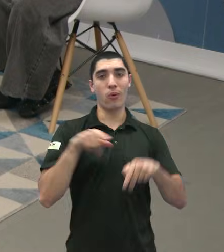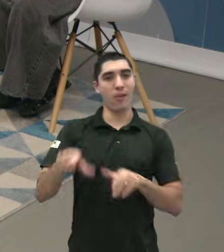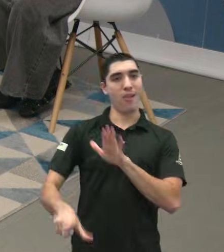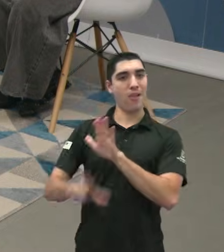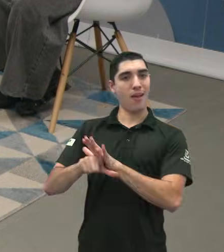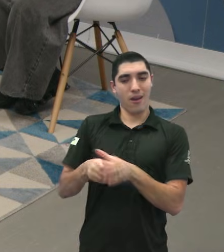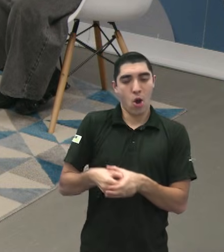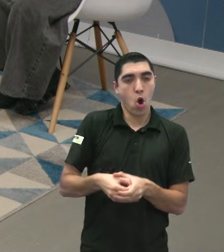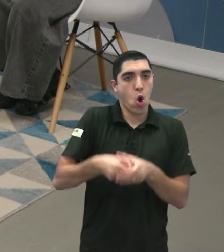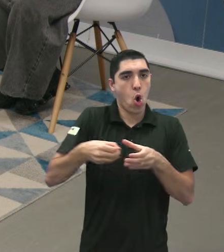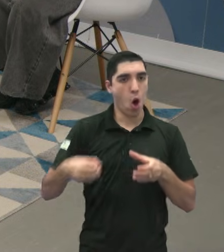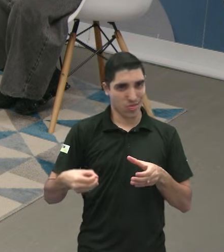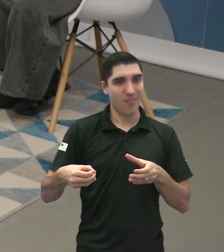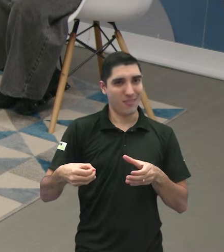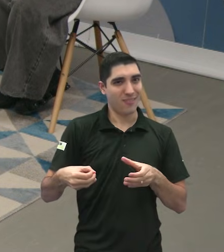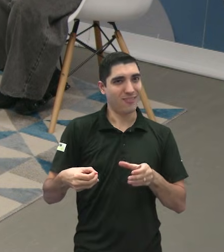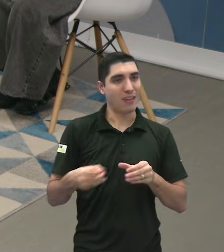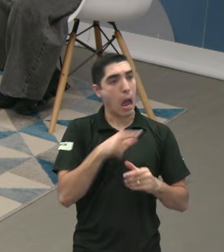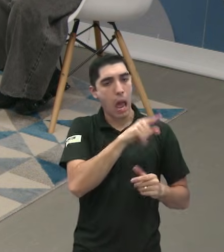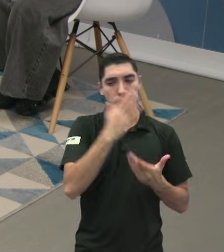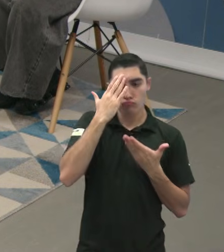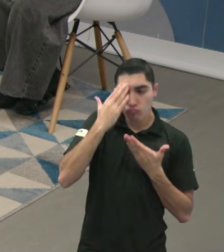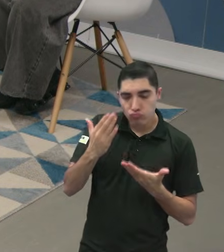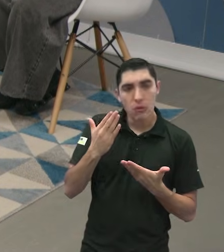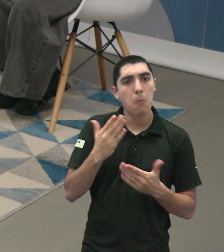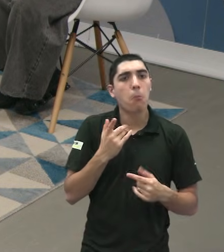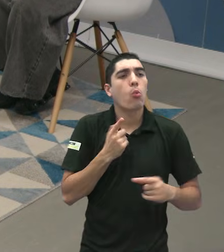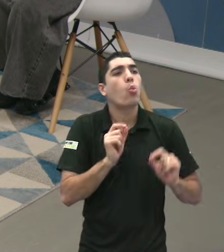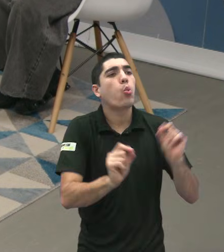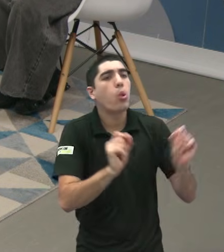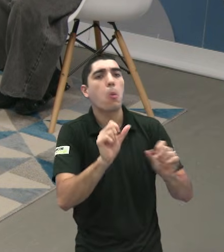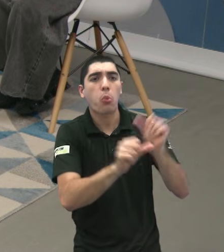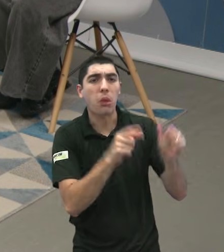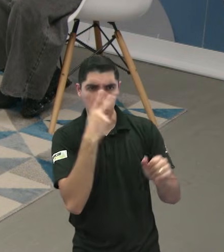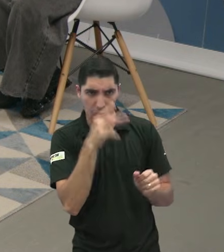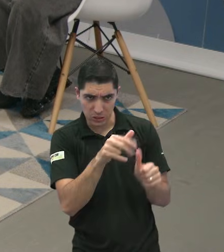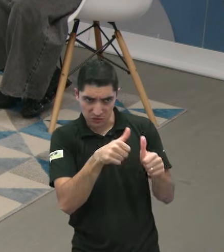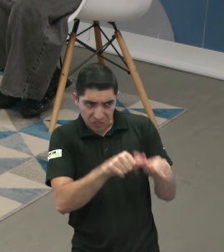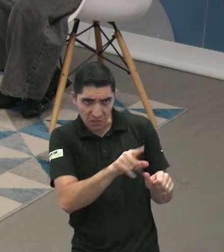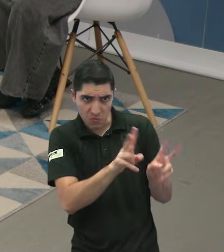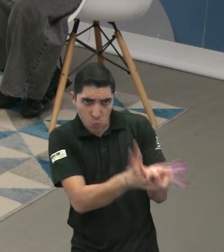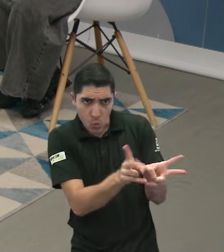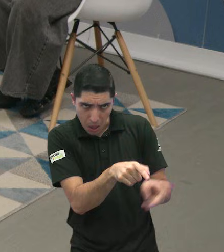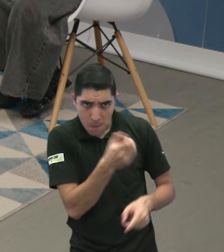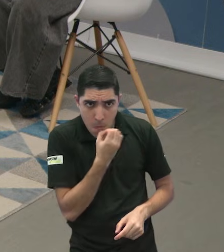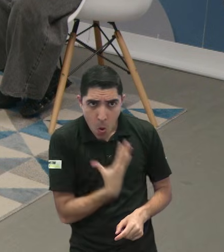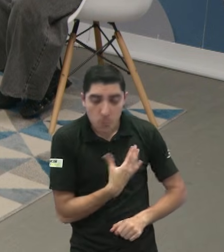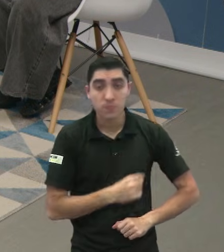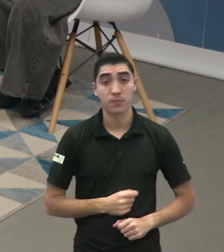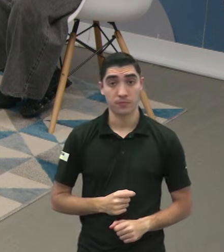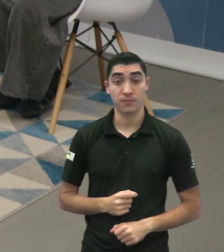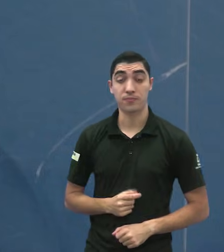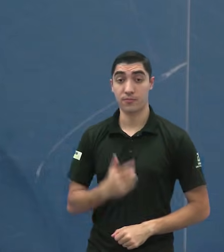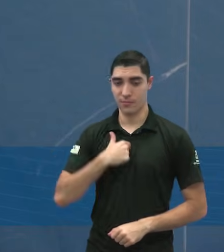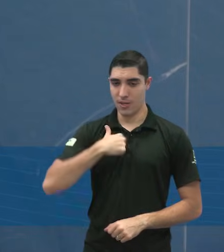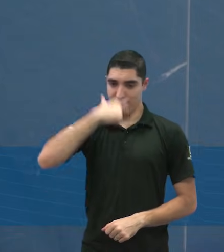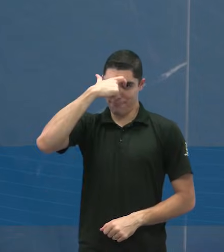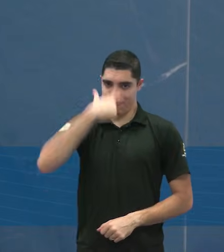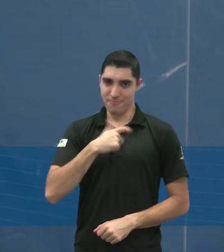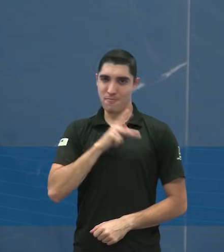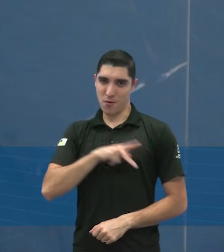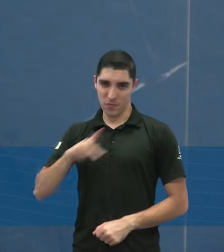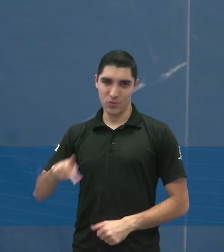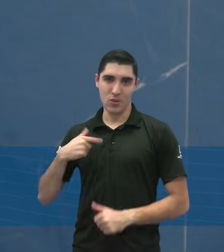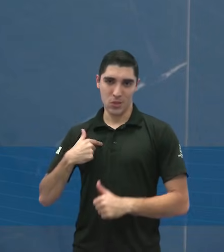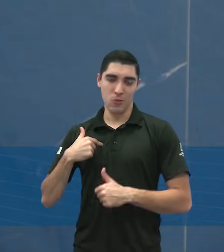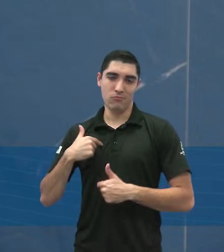cotas, e ainda a falta de torná-las eficazes e duradouras também? Certo. Como docente numa